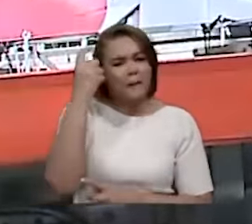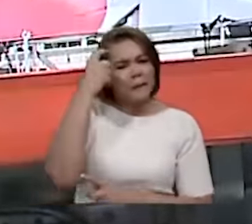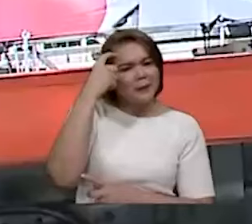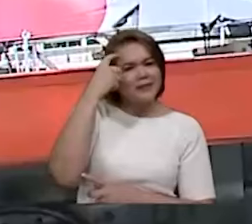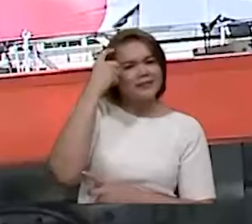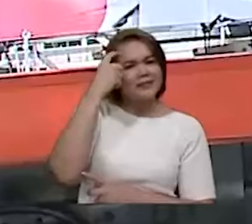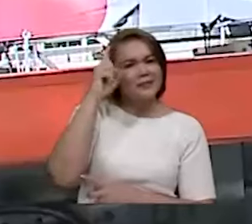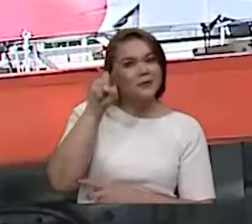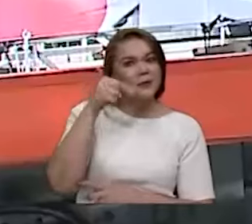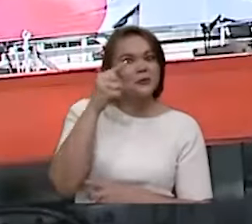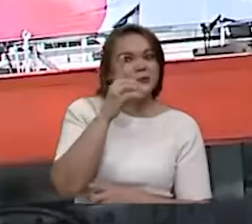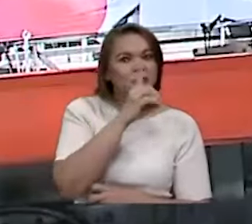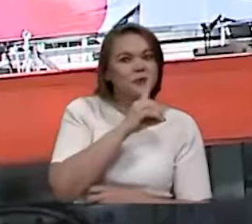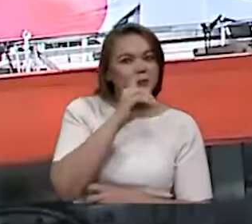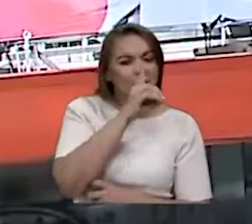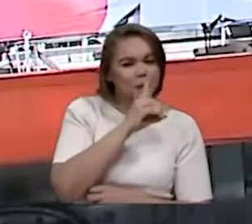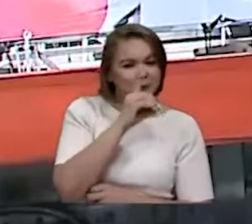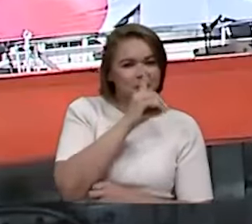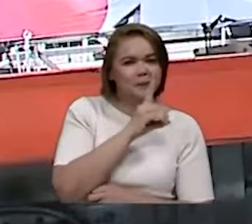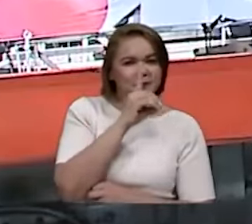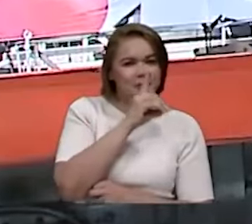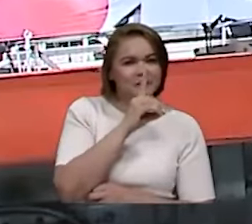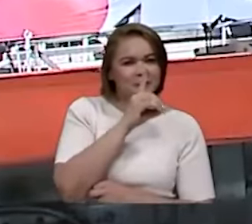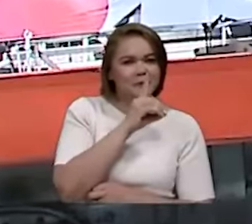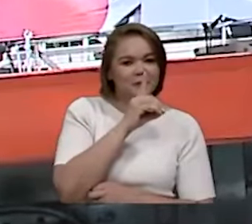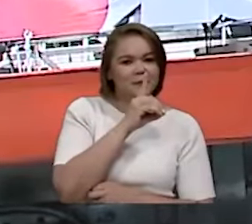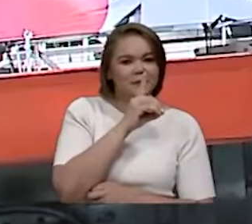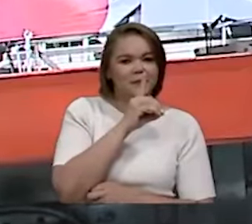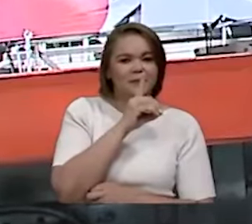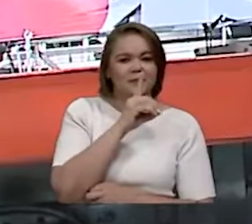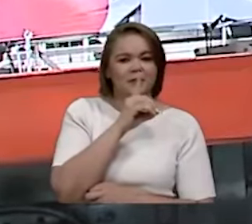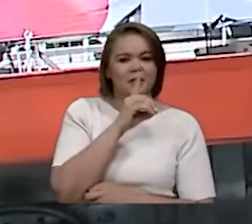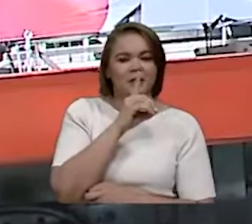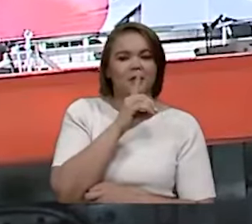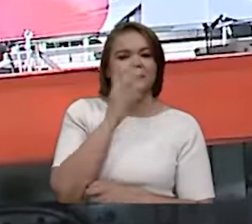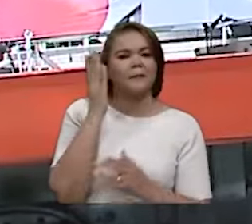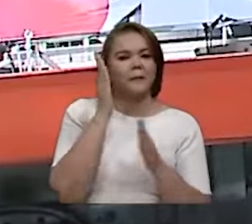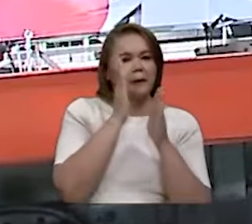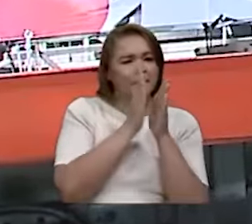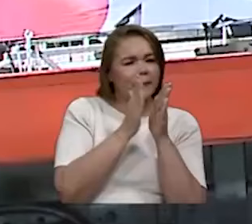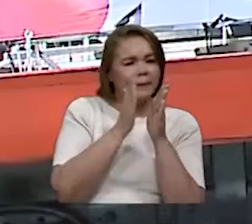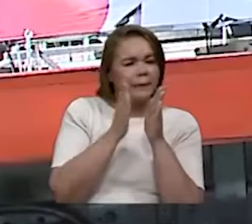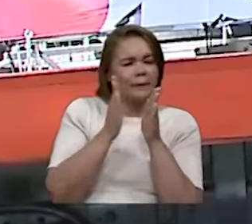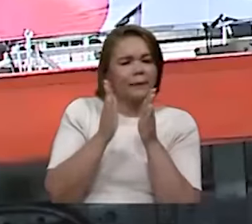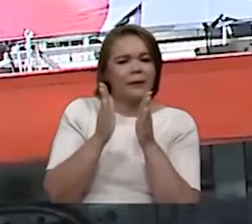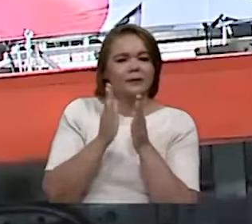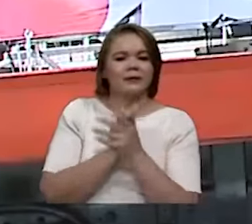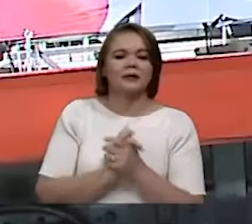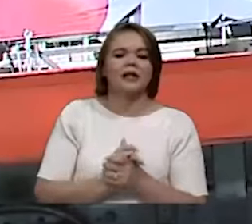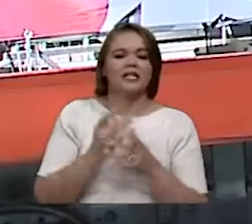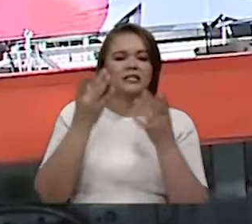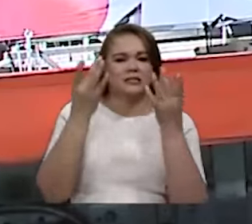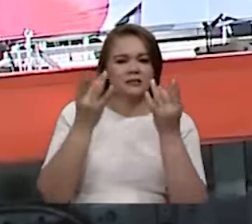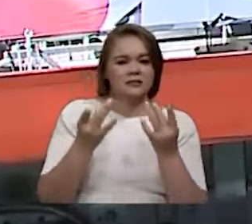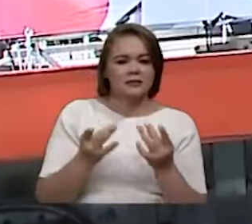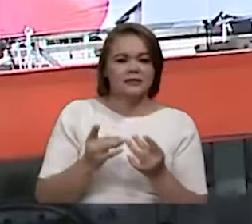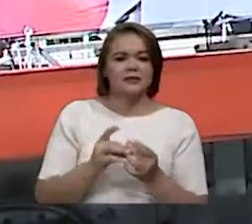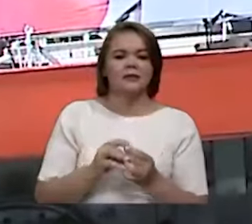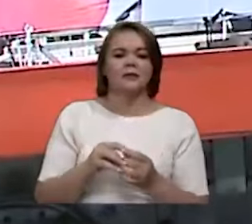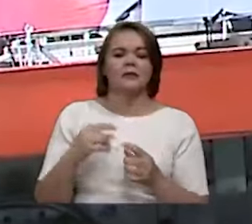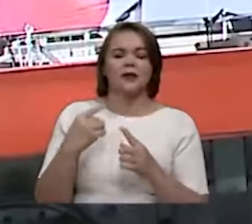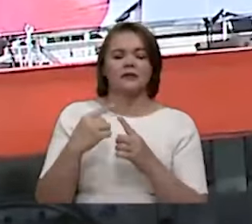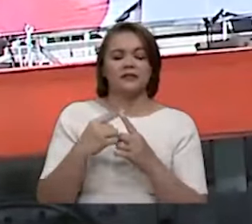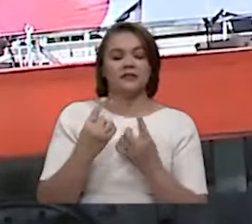ó. Domingo que vem, você tá... Eu vou passo a passo primeiro. Passo a passo primeiro, porque você não vai deixar pra última hora, né? Você vai pegar